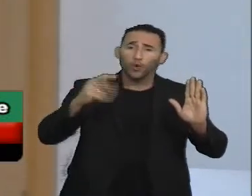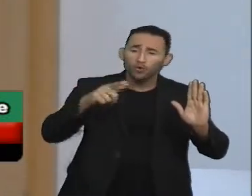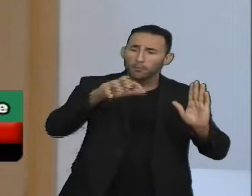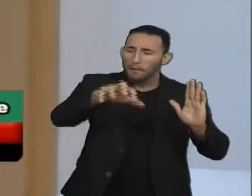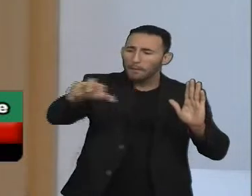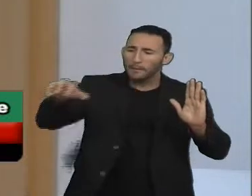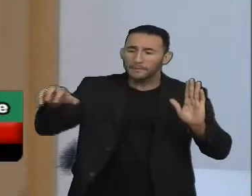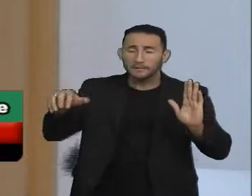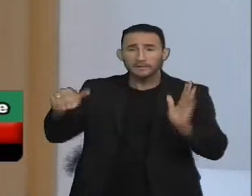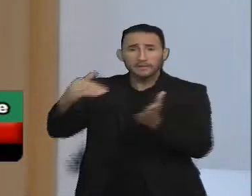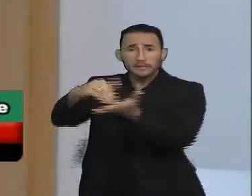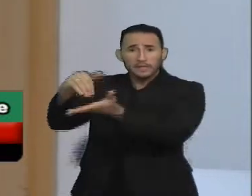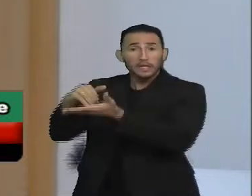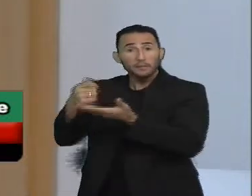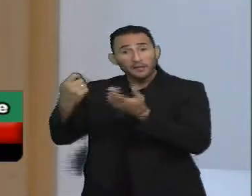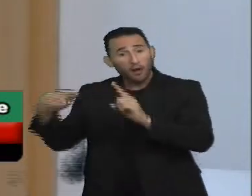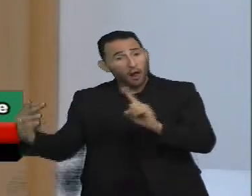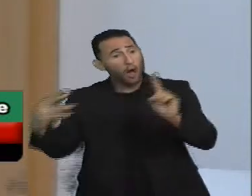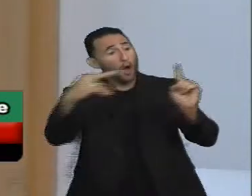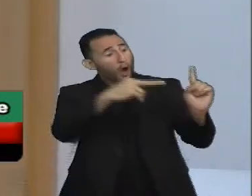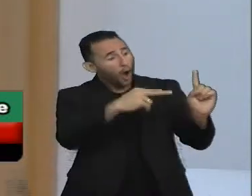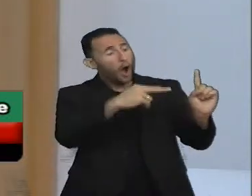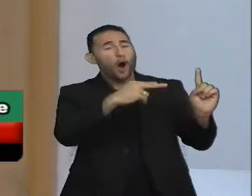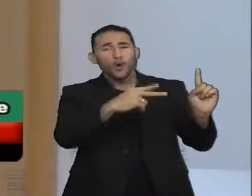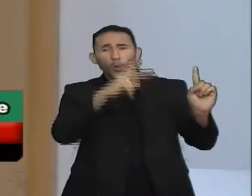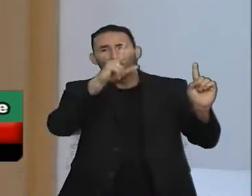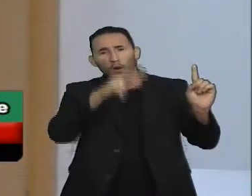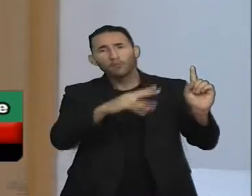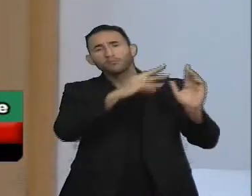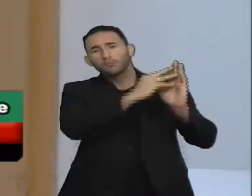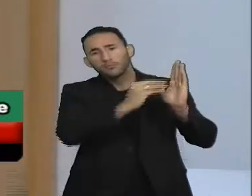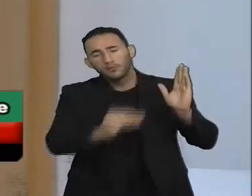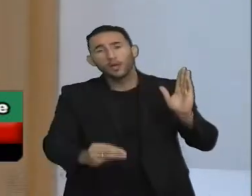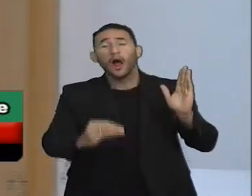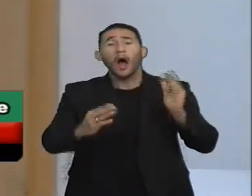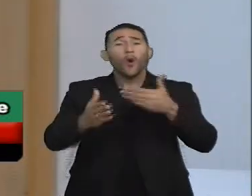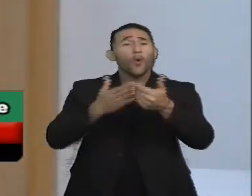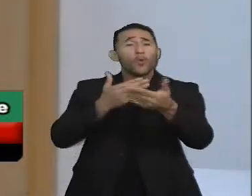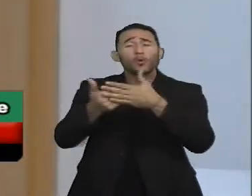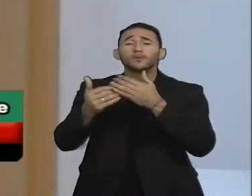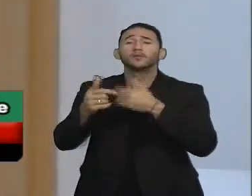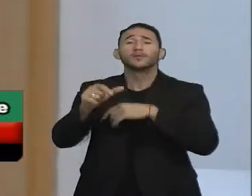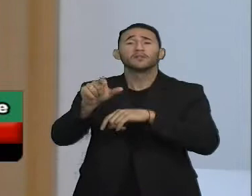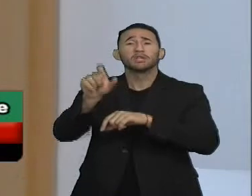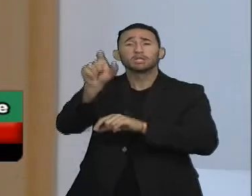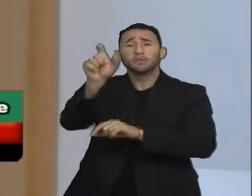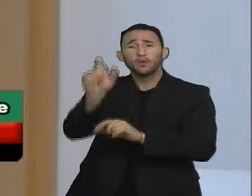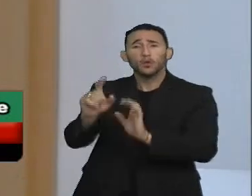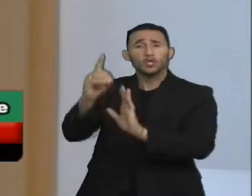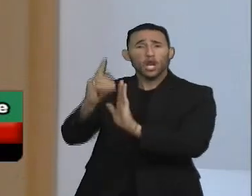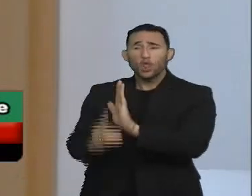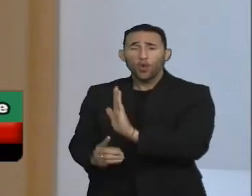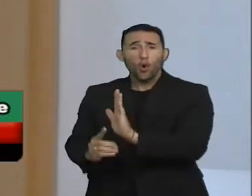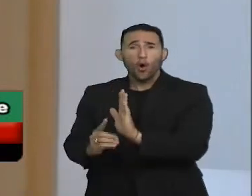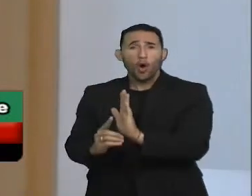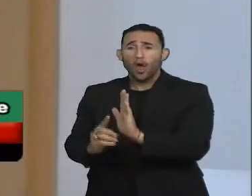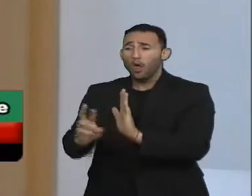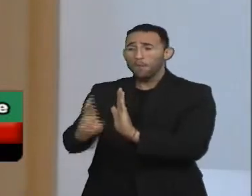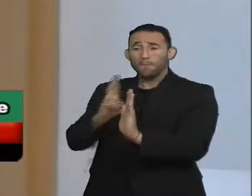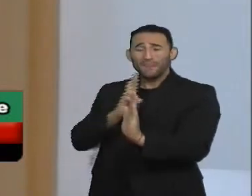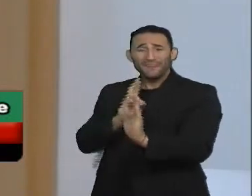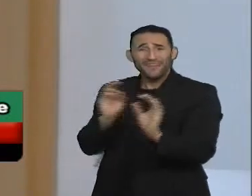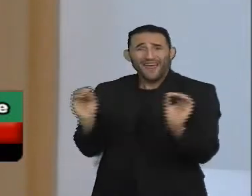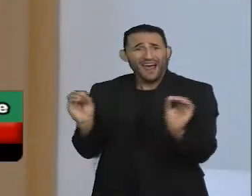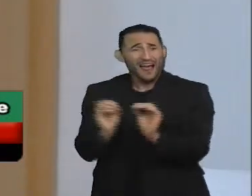diretores, né? Porque há casos que tem diretores que mal, responde uma mensagem. Quando responde, depois